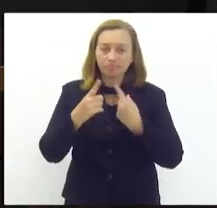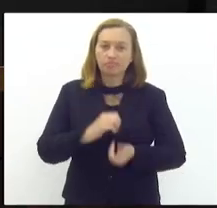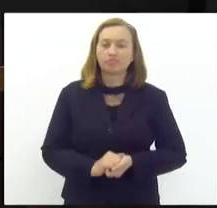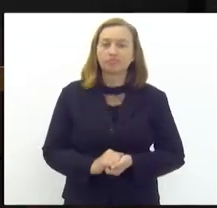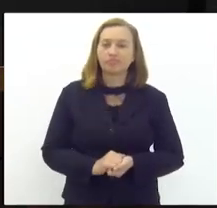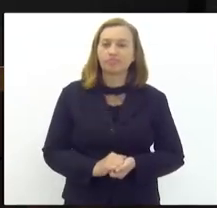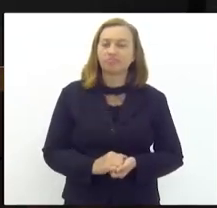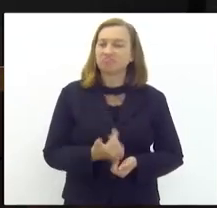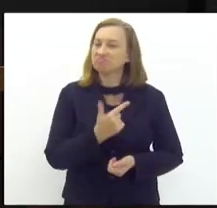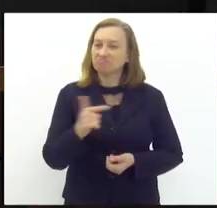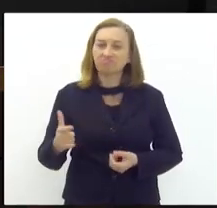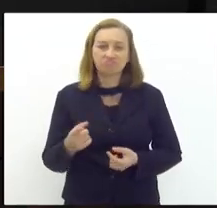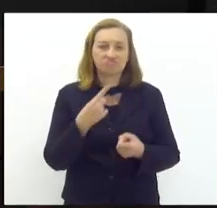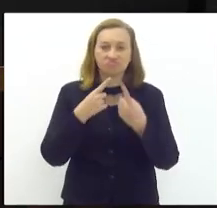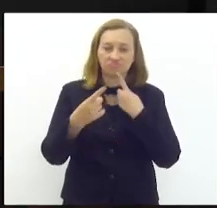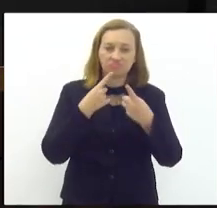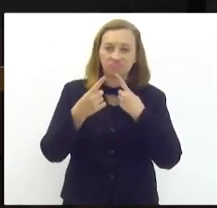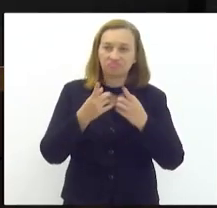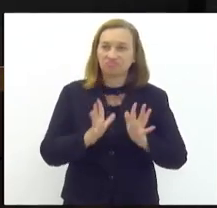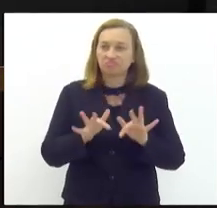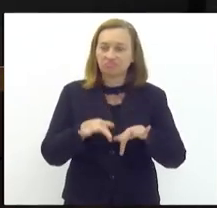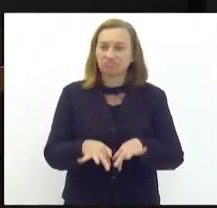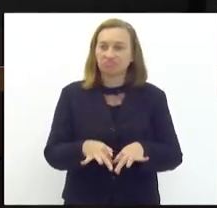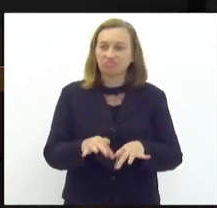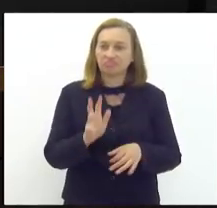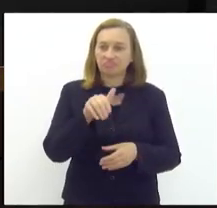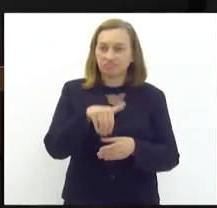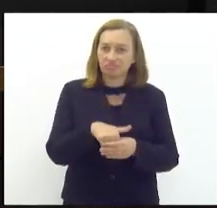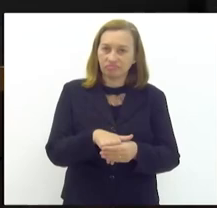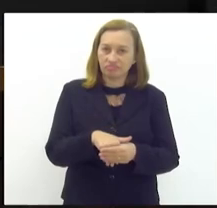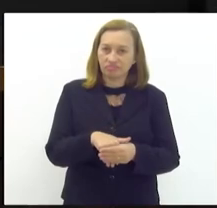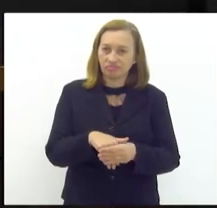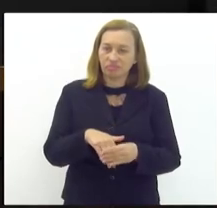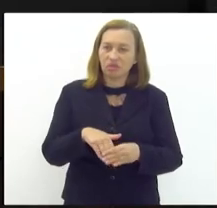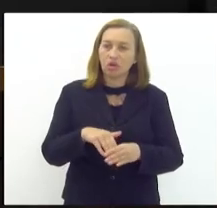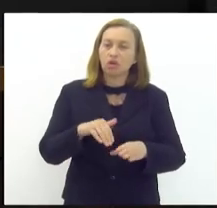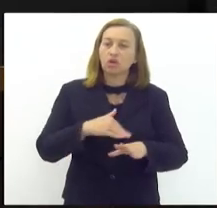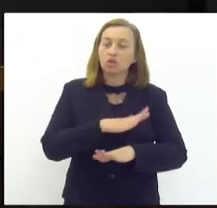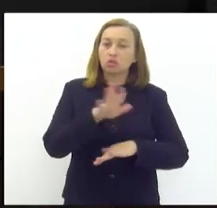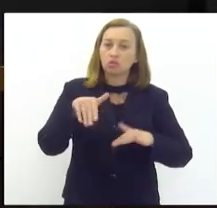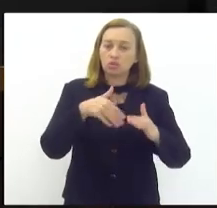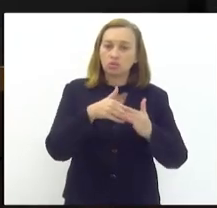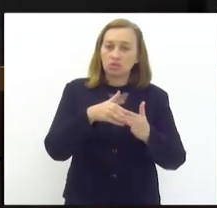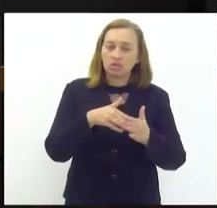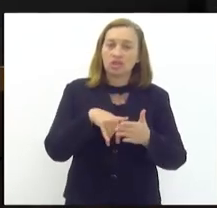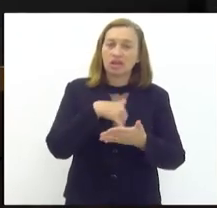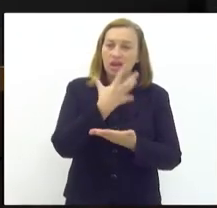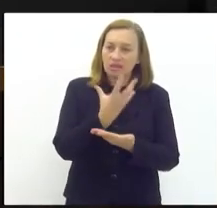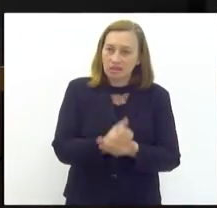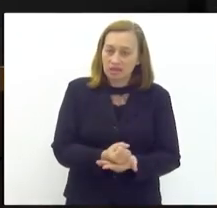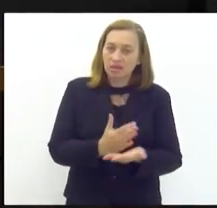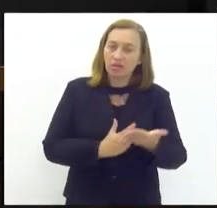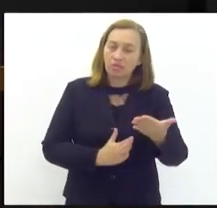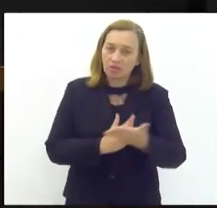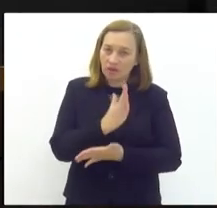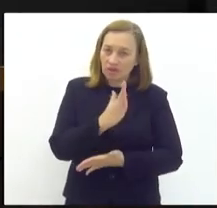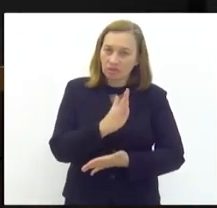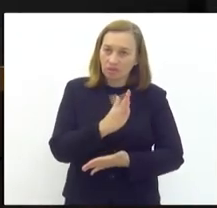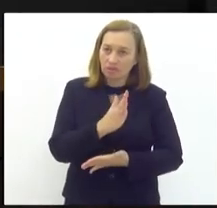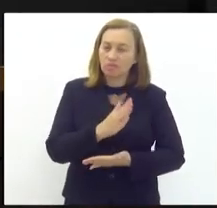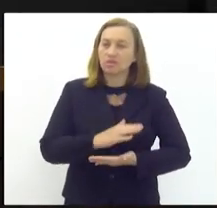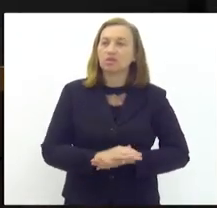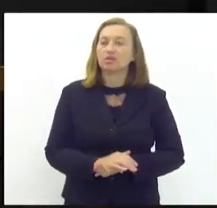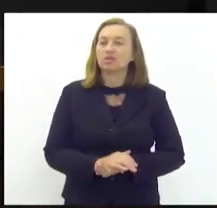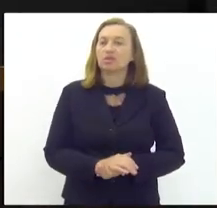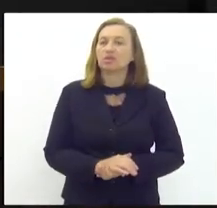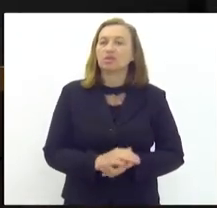discussão não havendo Quem Queira discutir encerrada discussão em votação senhores que a própria irmã Nervoso como estão aprovado